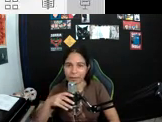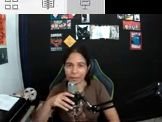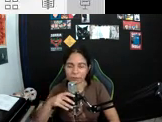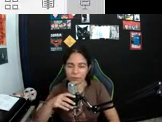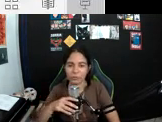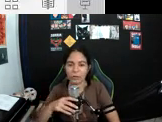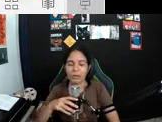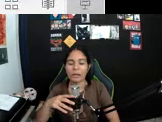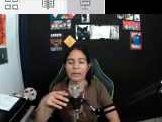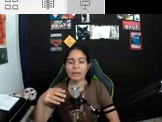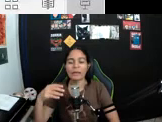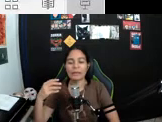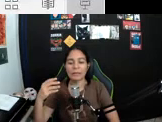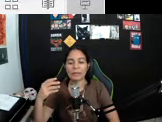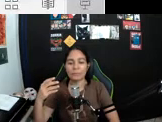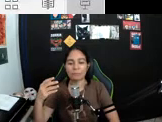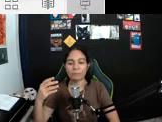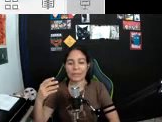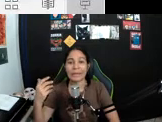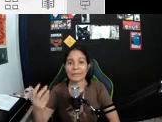de fato,